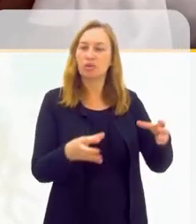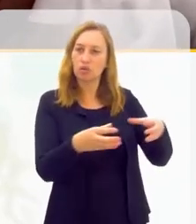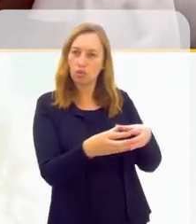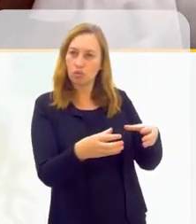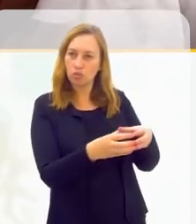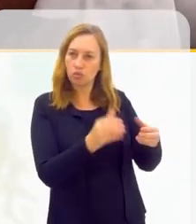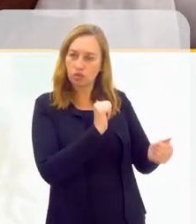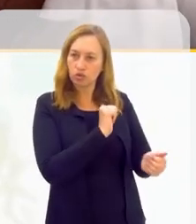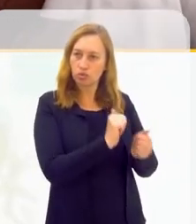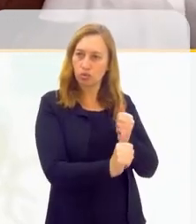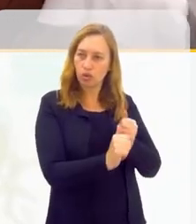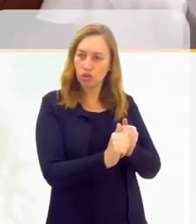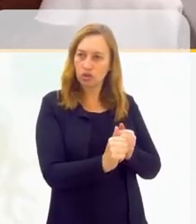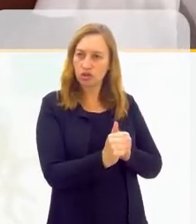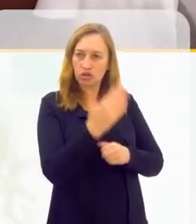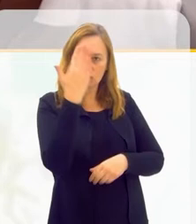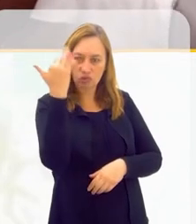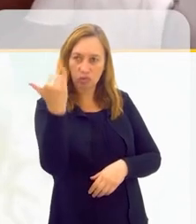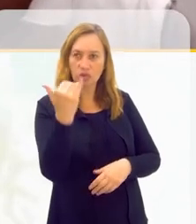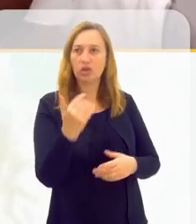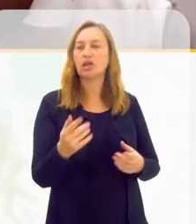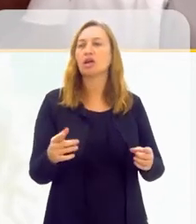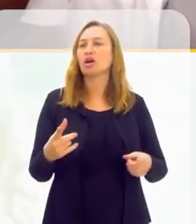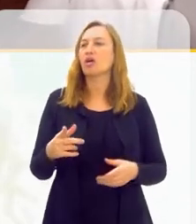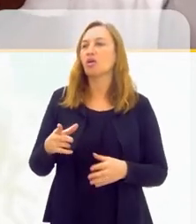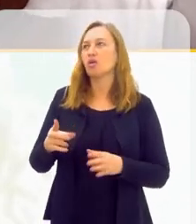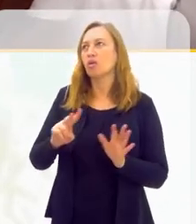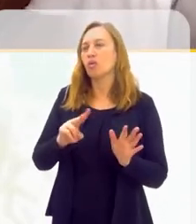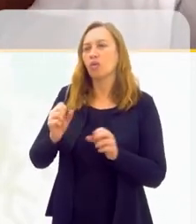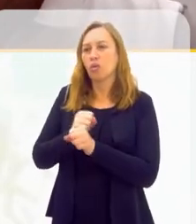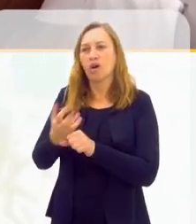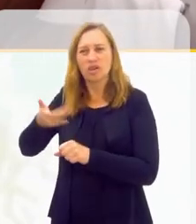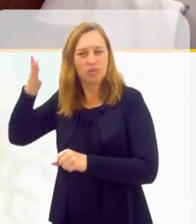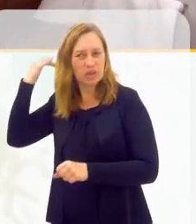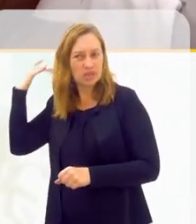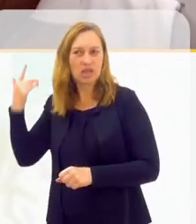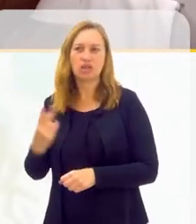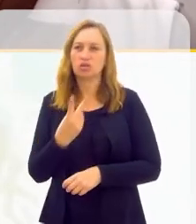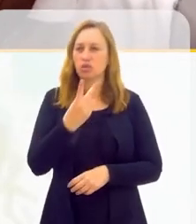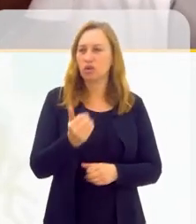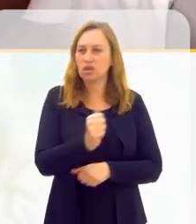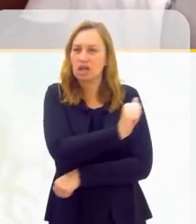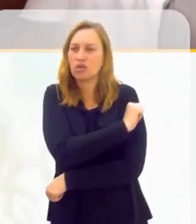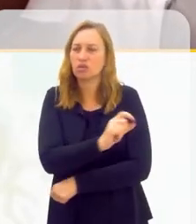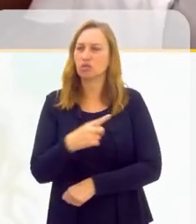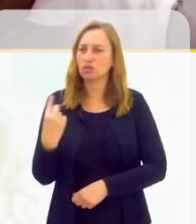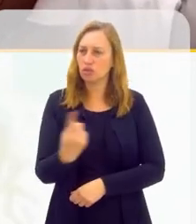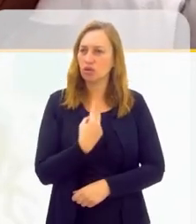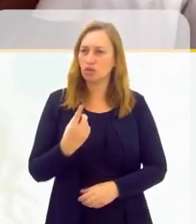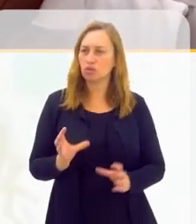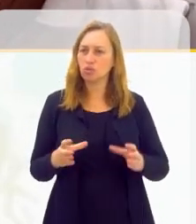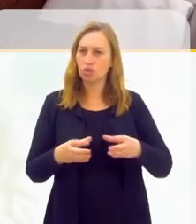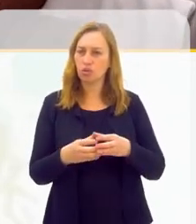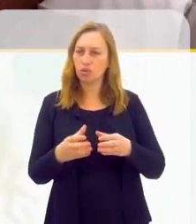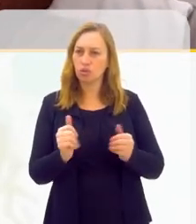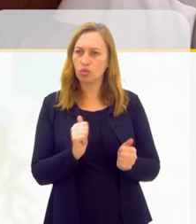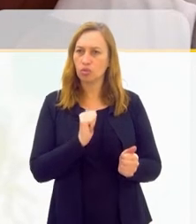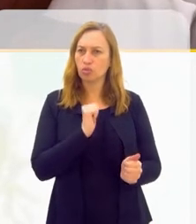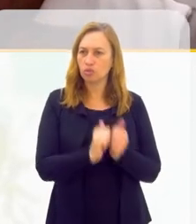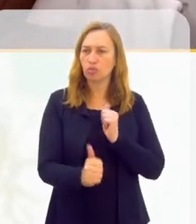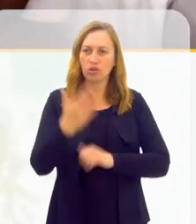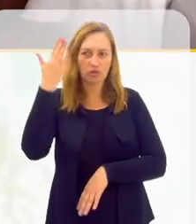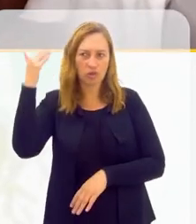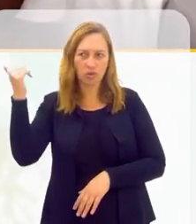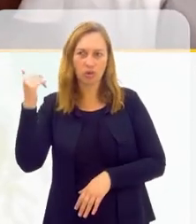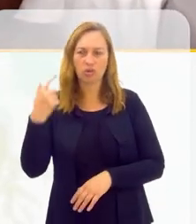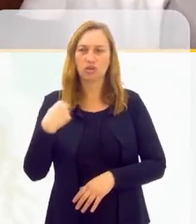alto rendimento. Tivemos o ano passado, por exemplo, 2 estagiários nossos num clube desportivo de alto rendimento, um dos maiores clubes em Portugal, na